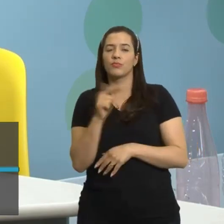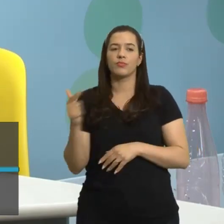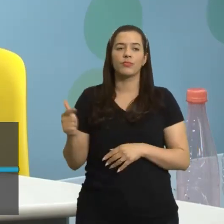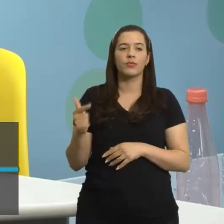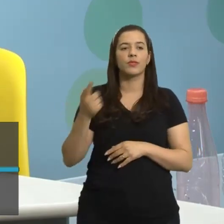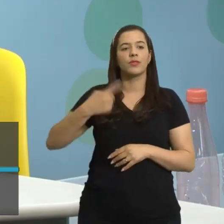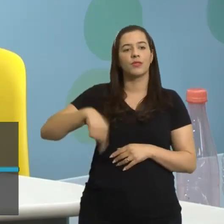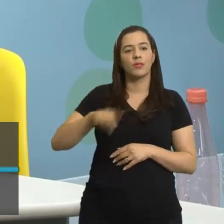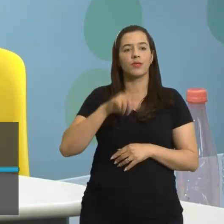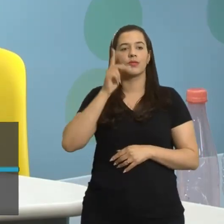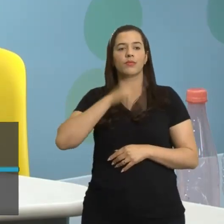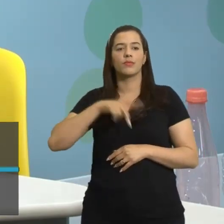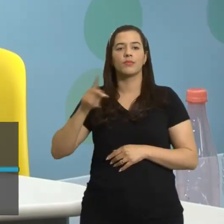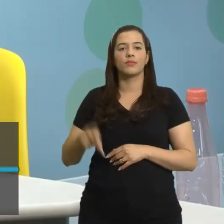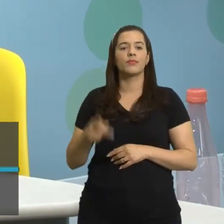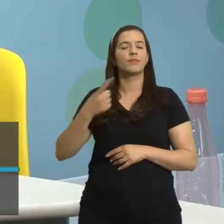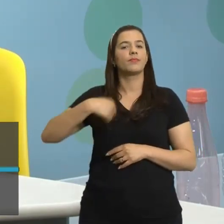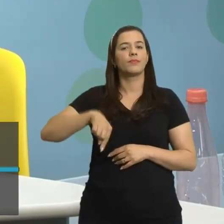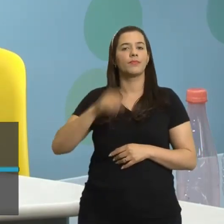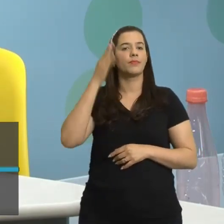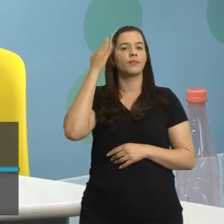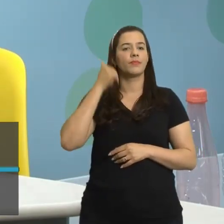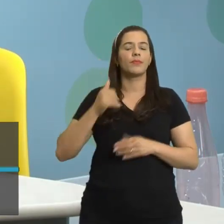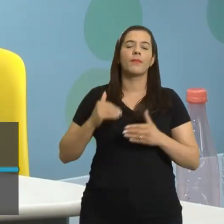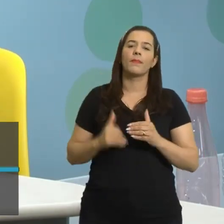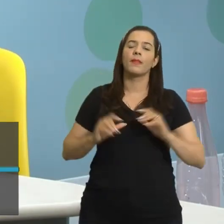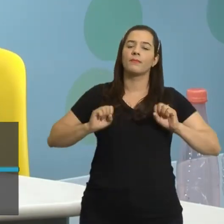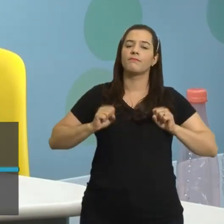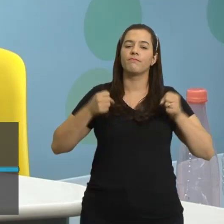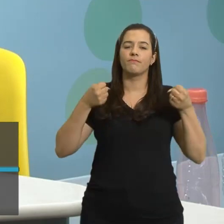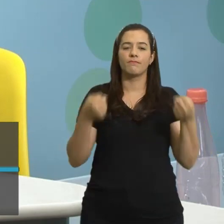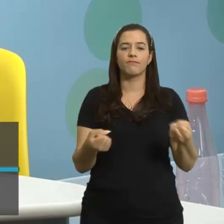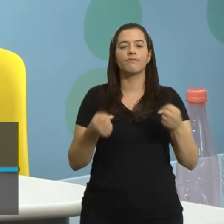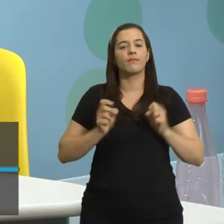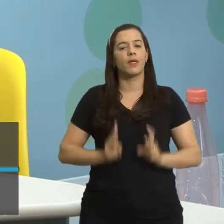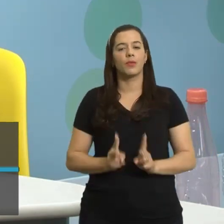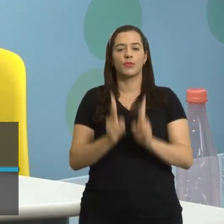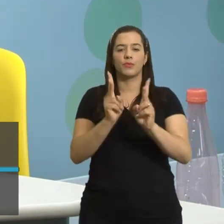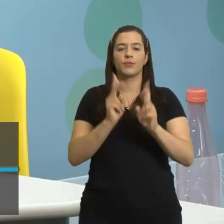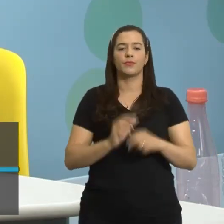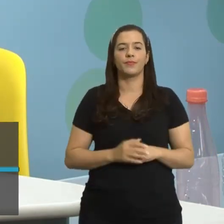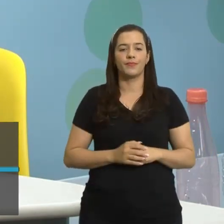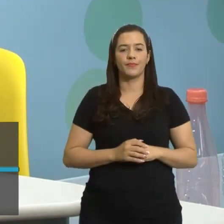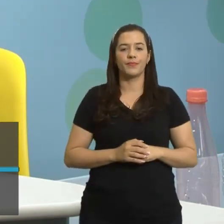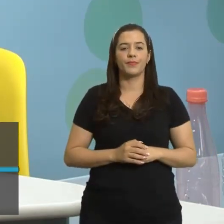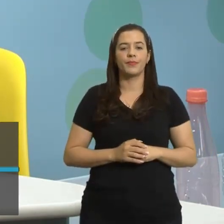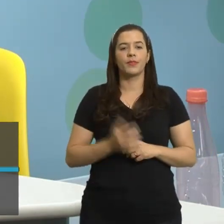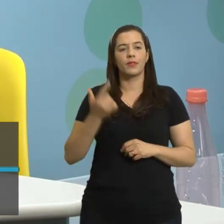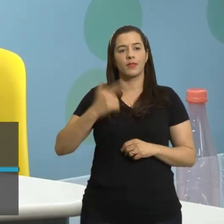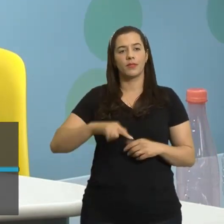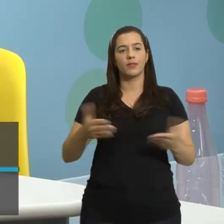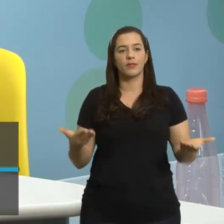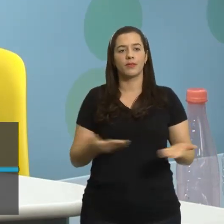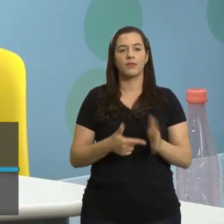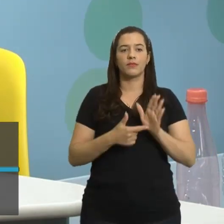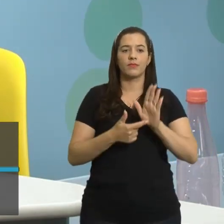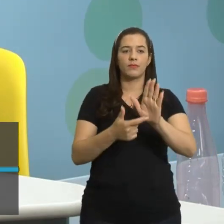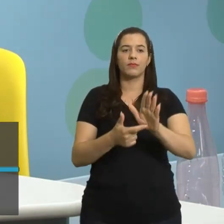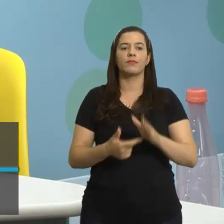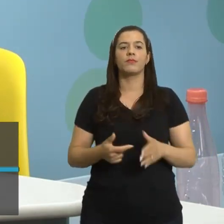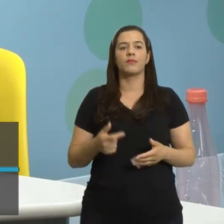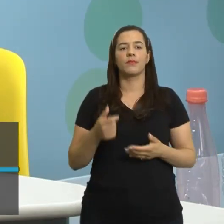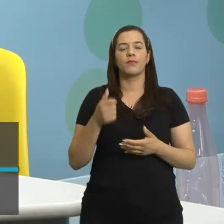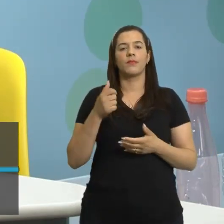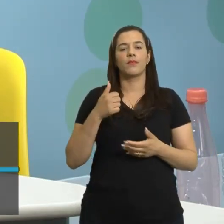Nós, como professores, a gente tem que estar sempre motivado a continuar. Eu gostaria de mostrar para vocês agora os